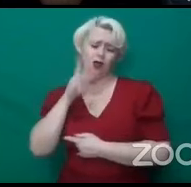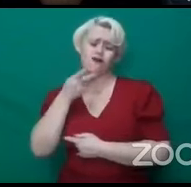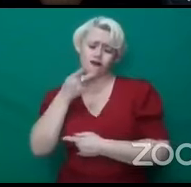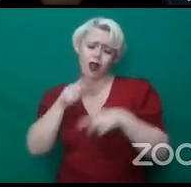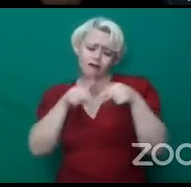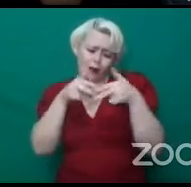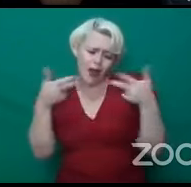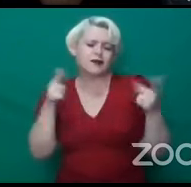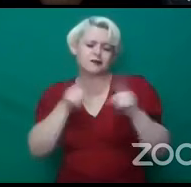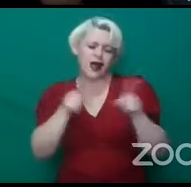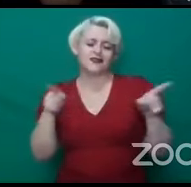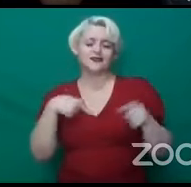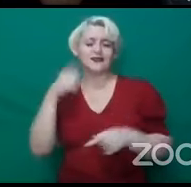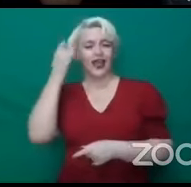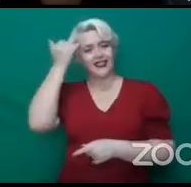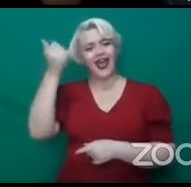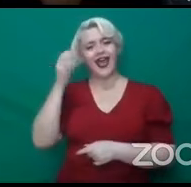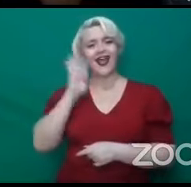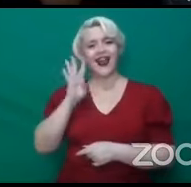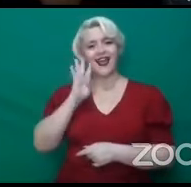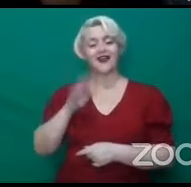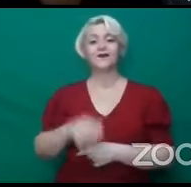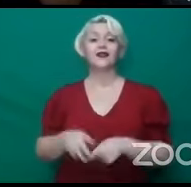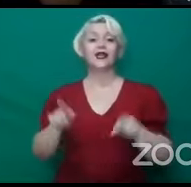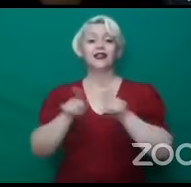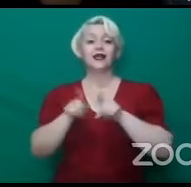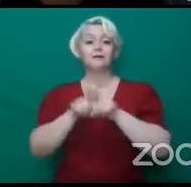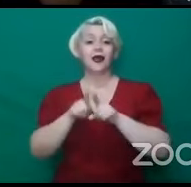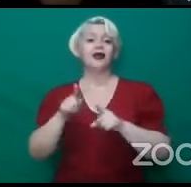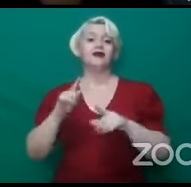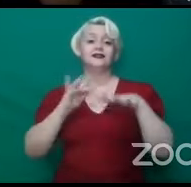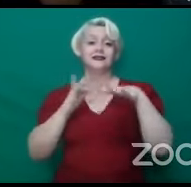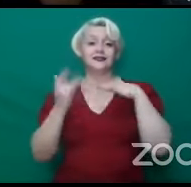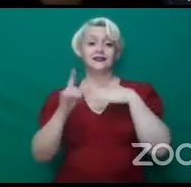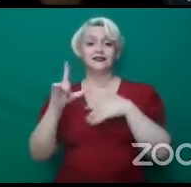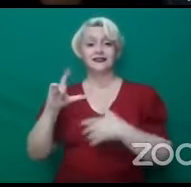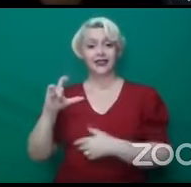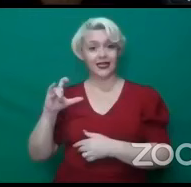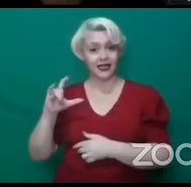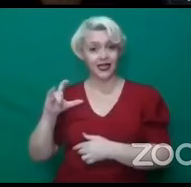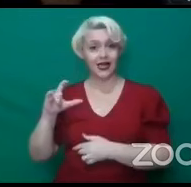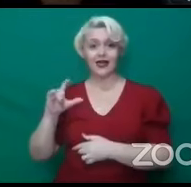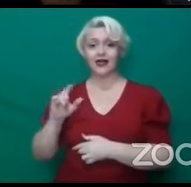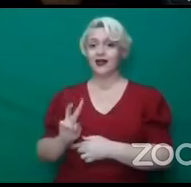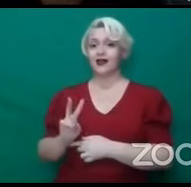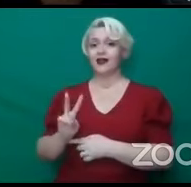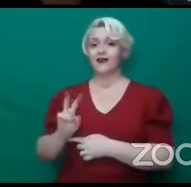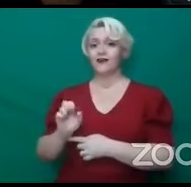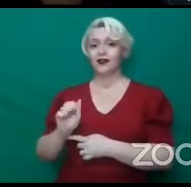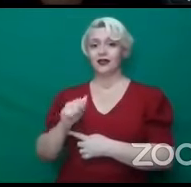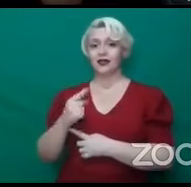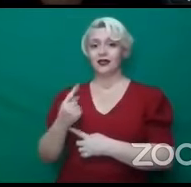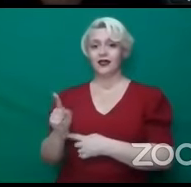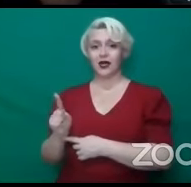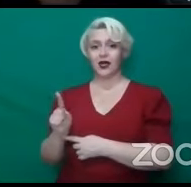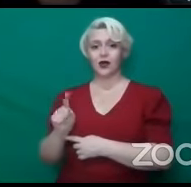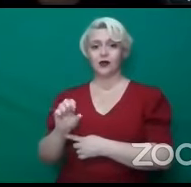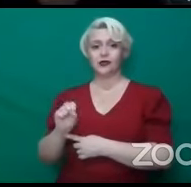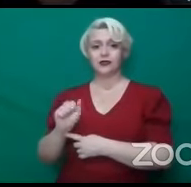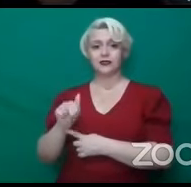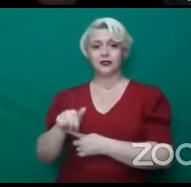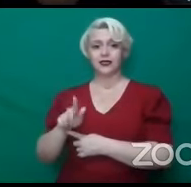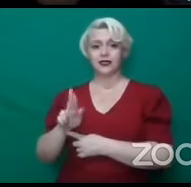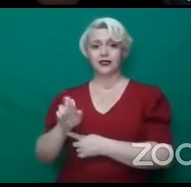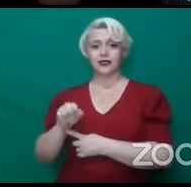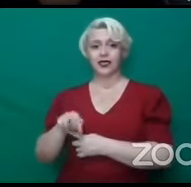também. E também tá incrível o Instagram do Verão Sangrento, né? O Sim, coração e tudo mais.